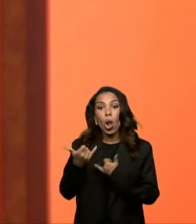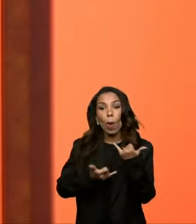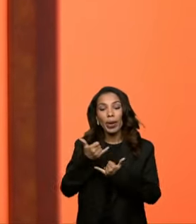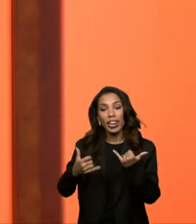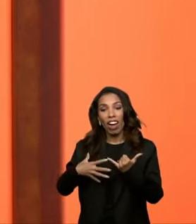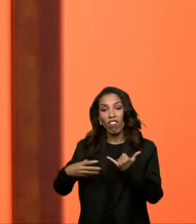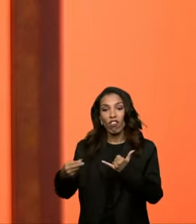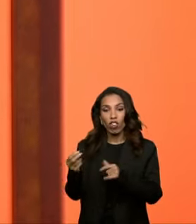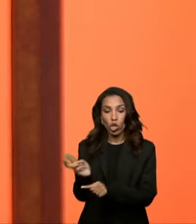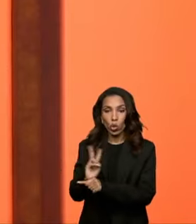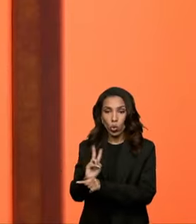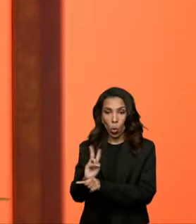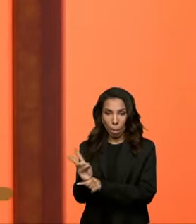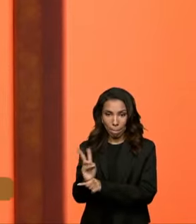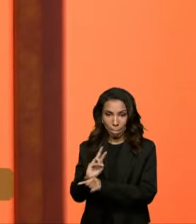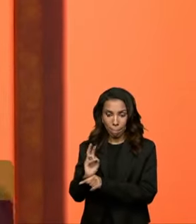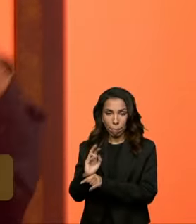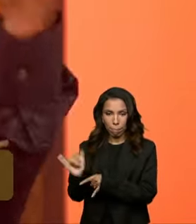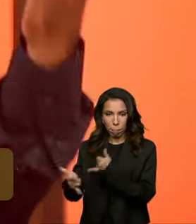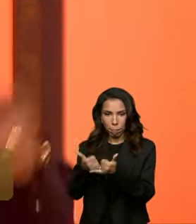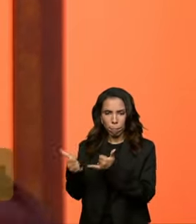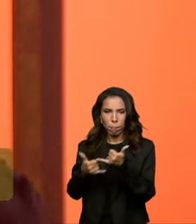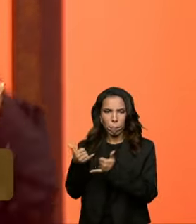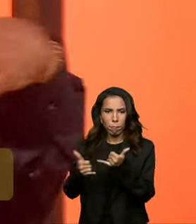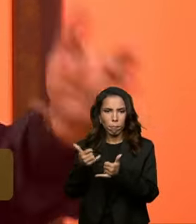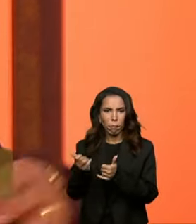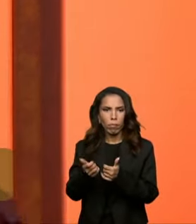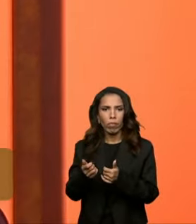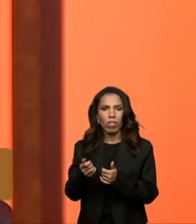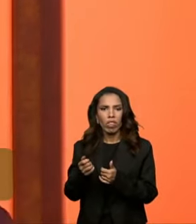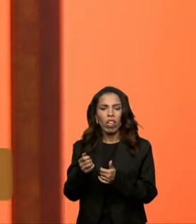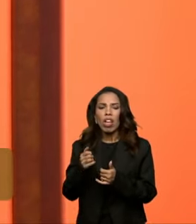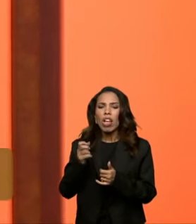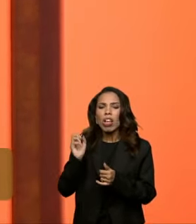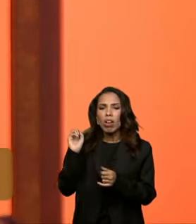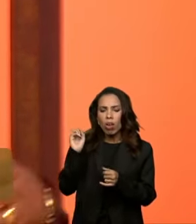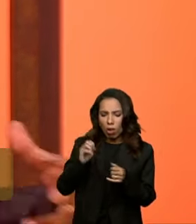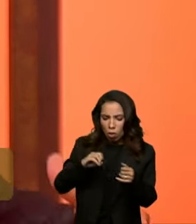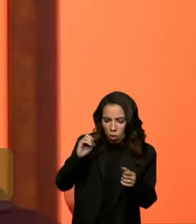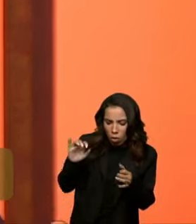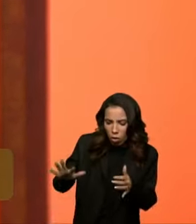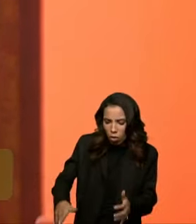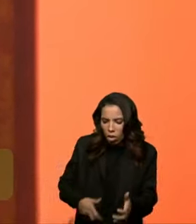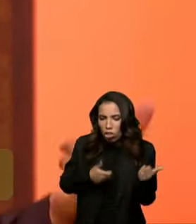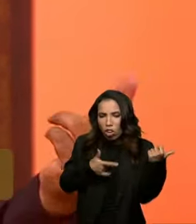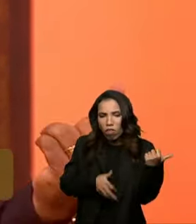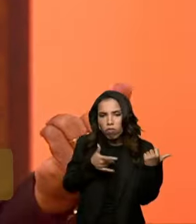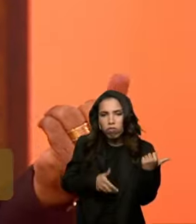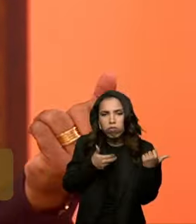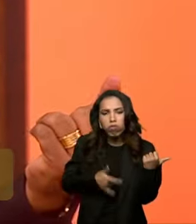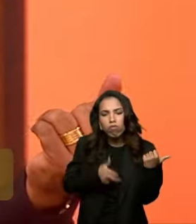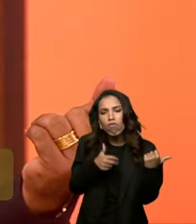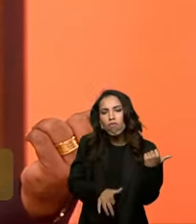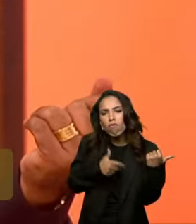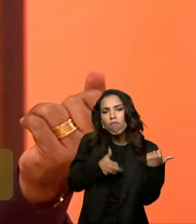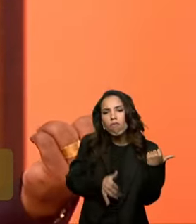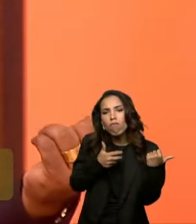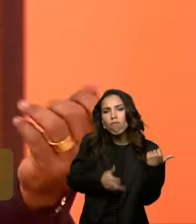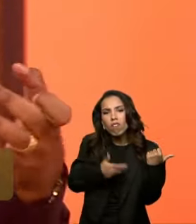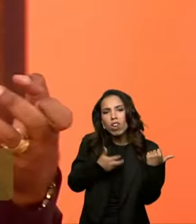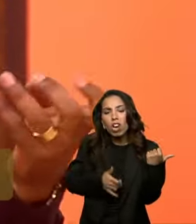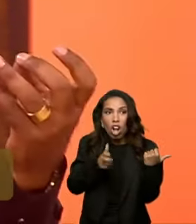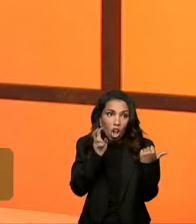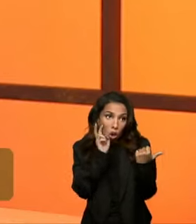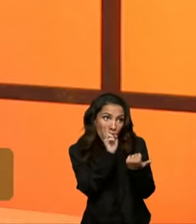né? E aí, as crianças jogando brinquedo dentro do cavaquinho, eu pegava o cavaquinho e ficava imitando as posições que eu